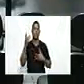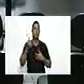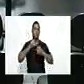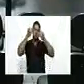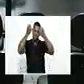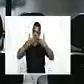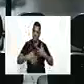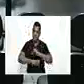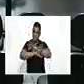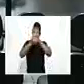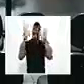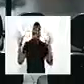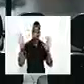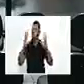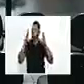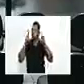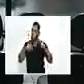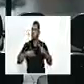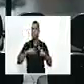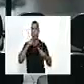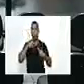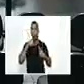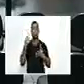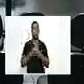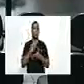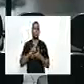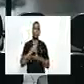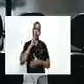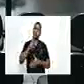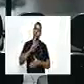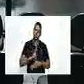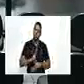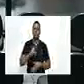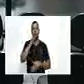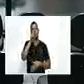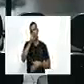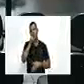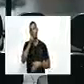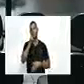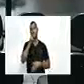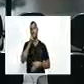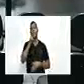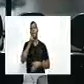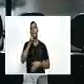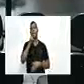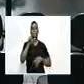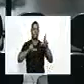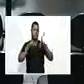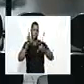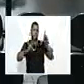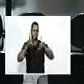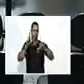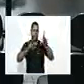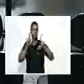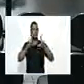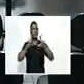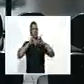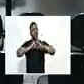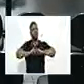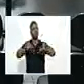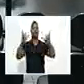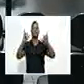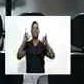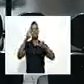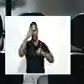esclarecer e eh e e as perguntas eh tanto para vocês e vocês que são tanto a televisão que que tá levando pros